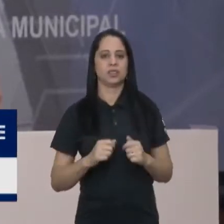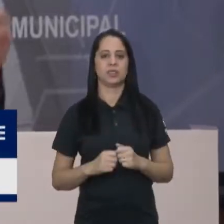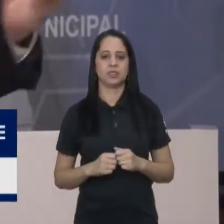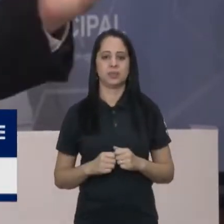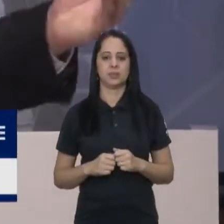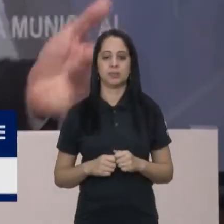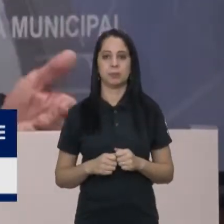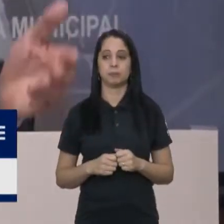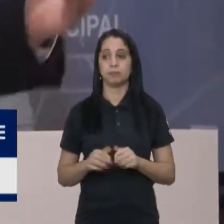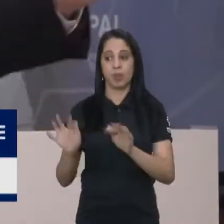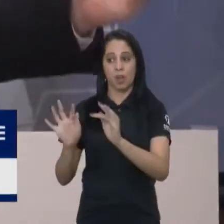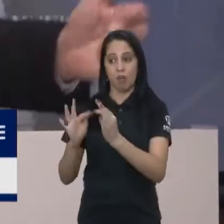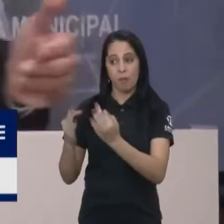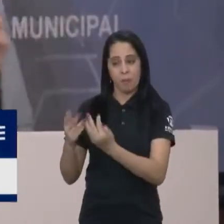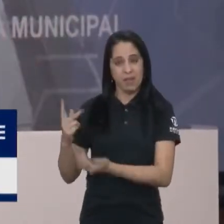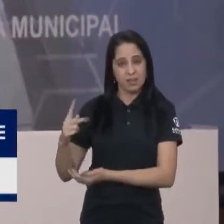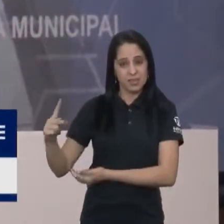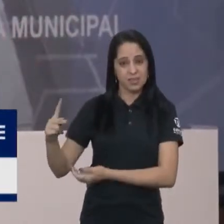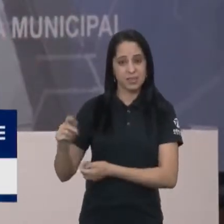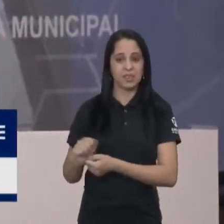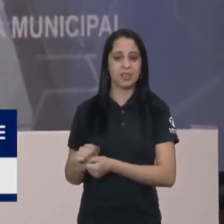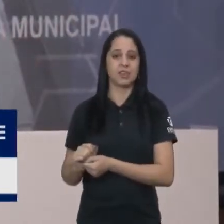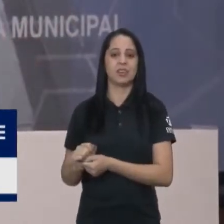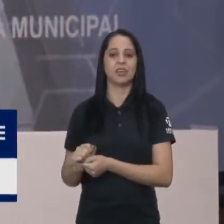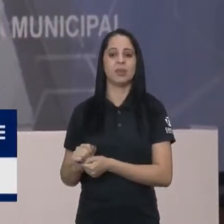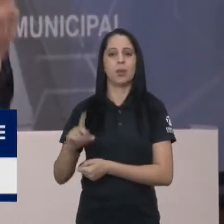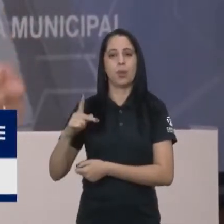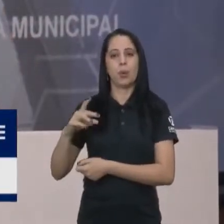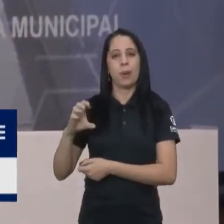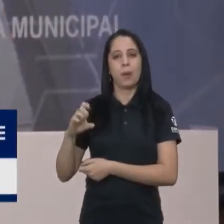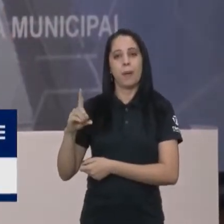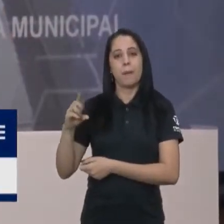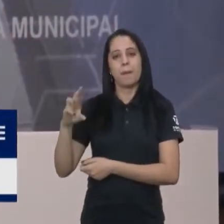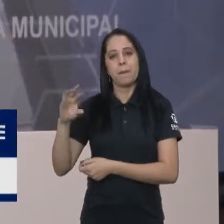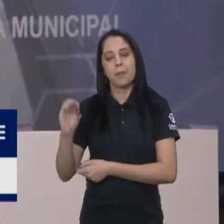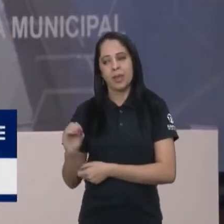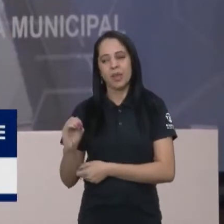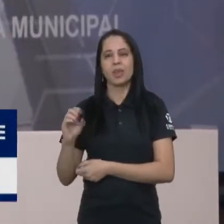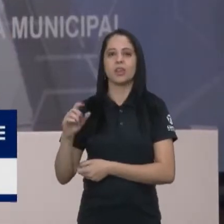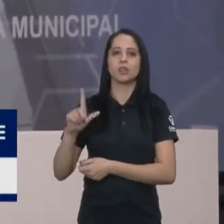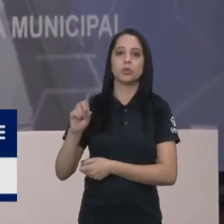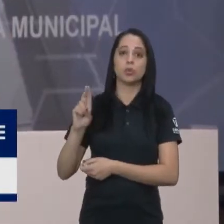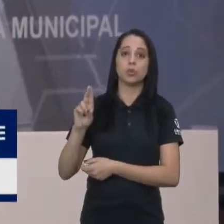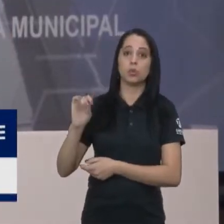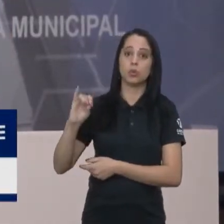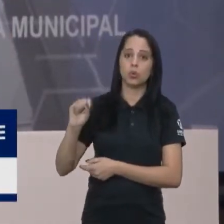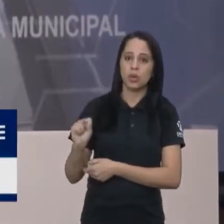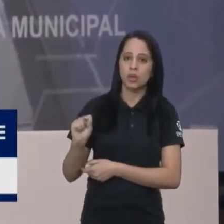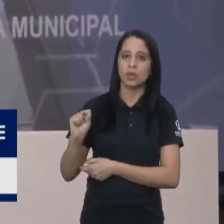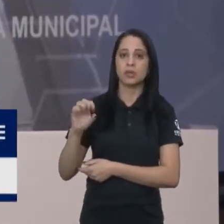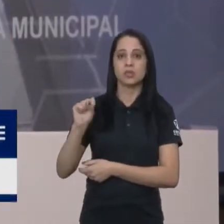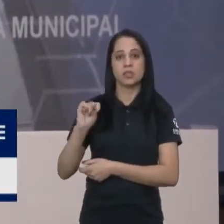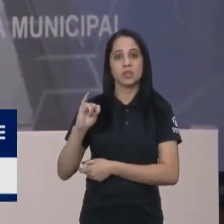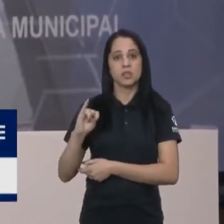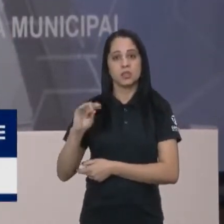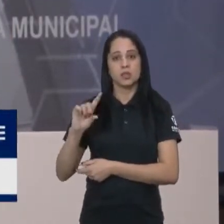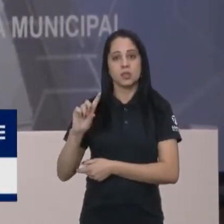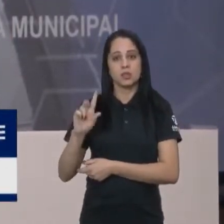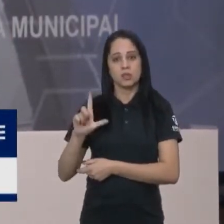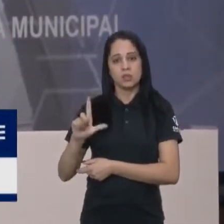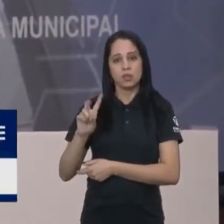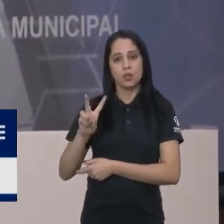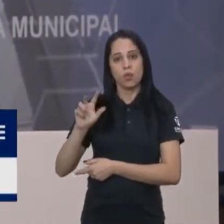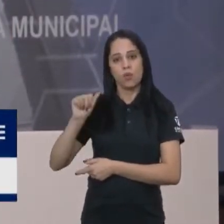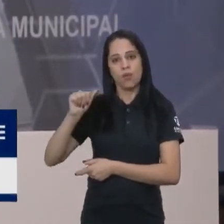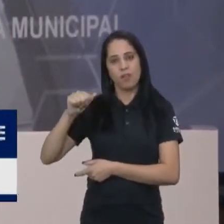Hoje, a sua família toda, Silvana, Pedro, Luiz, o que eles se transformaram nessa vida, como que eles,